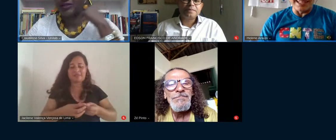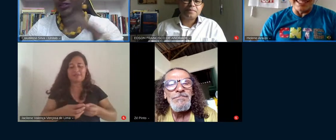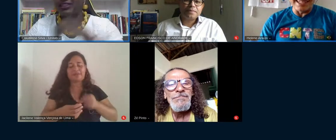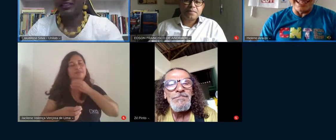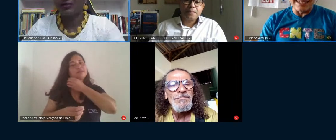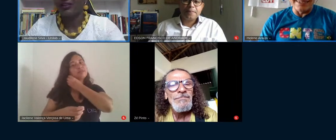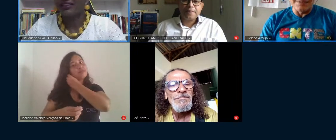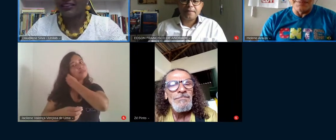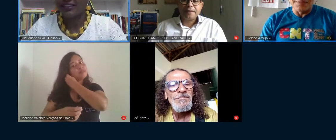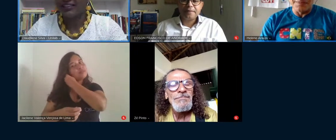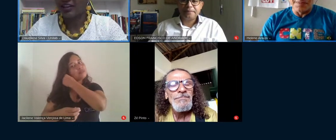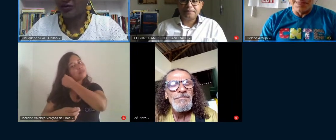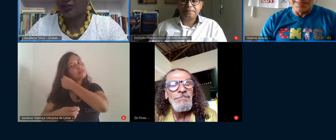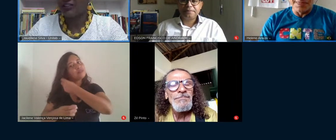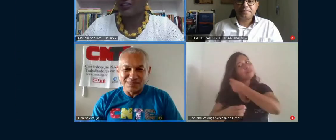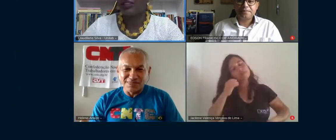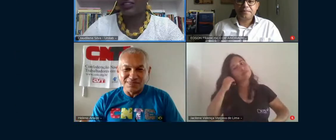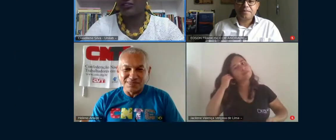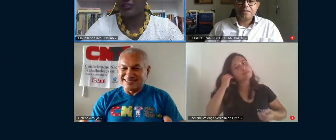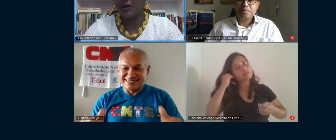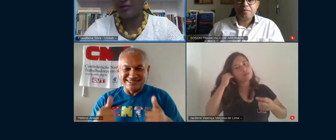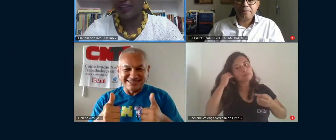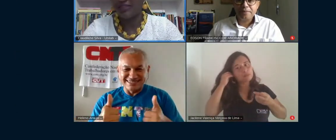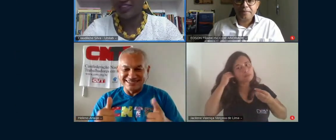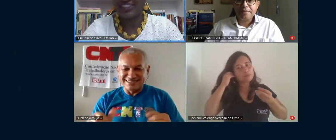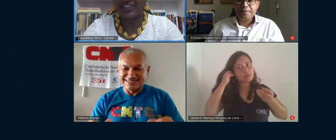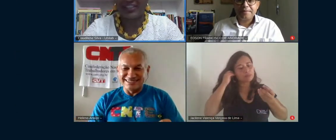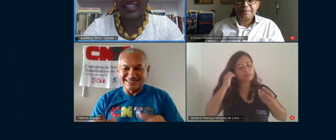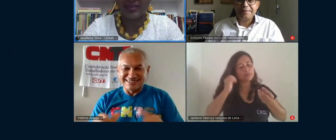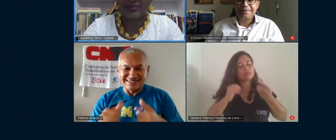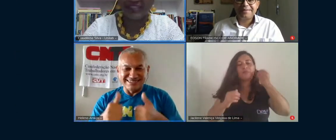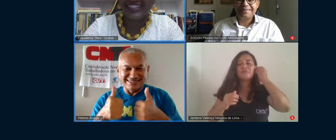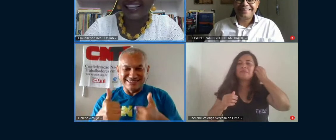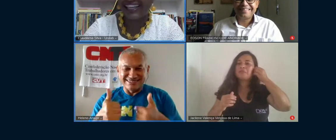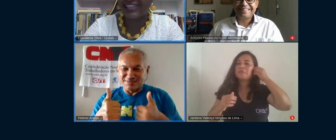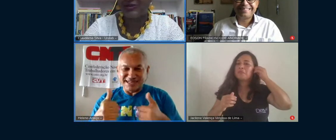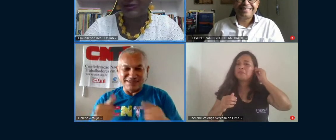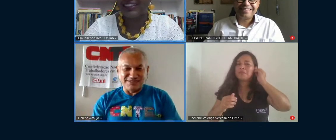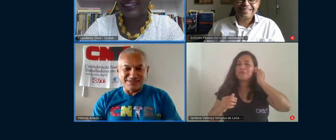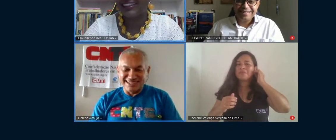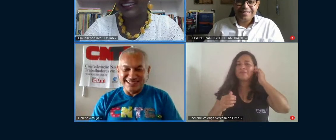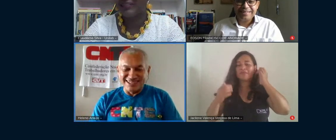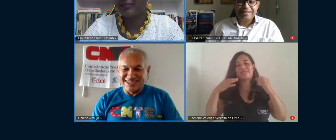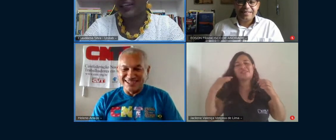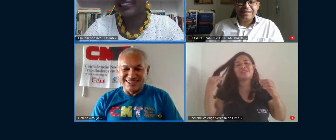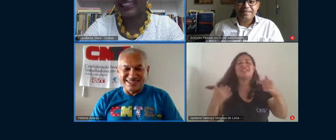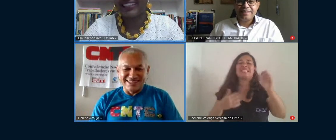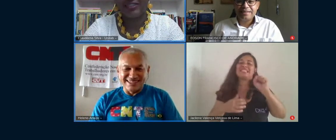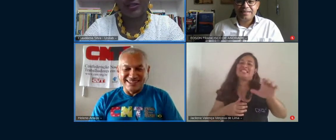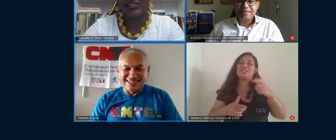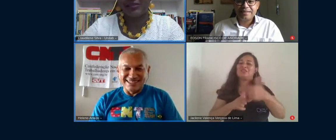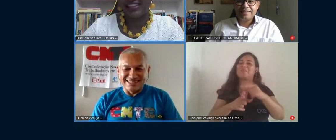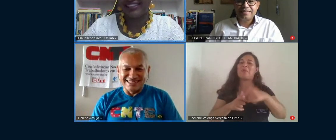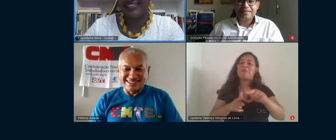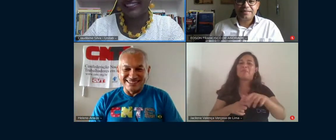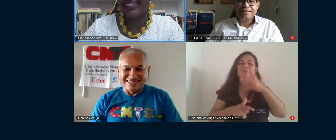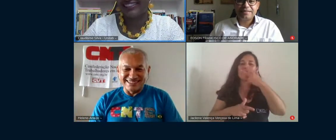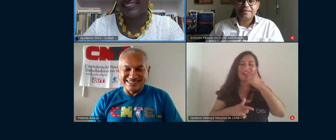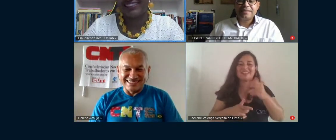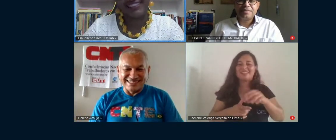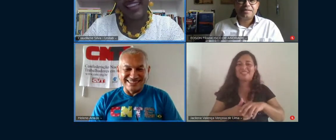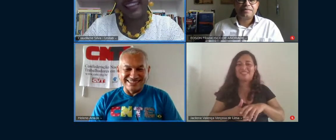Muito bom, a vai ligar. Se você não vê problema, a gente também não, mas ele caiu? Maravilha. Parece que ele caiu novamente.